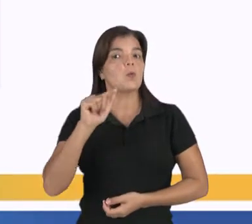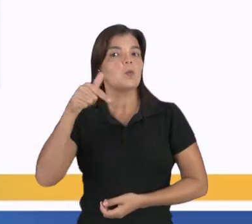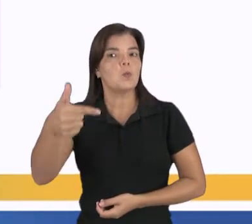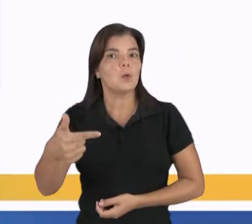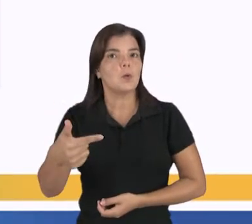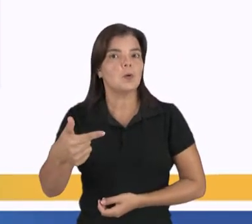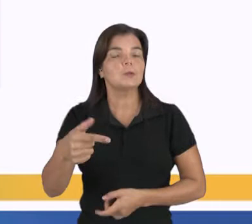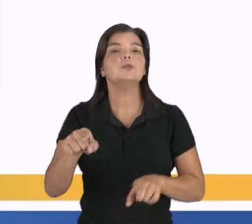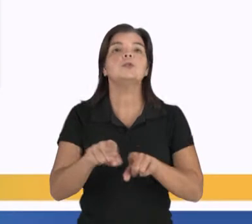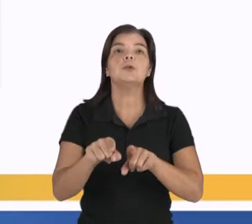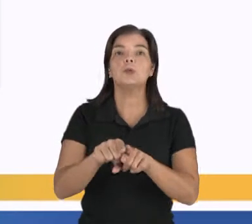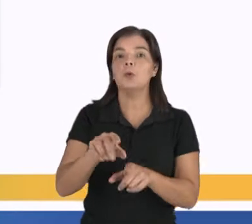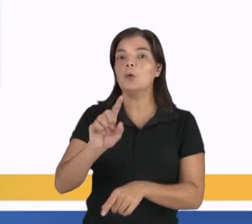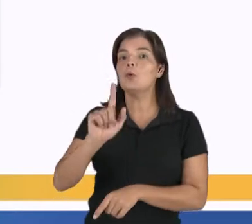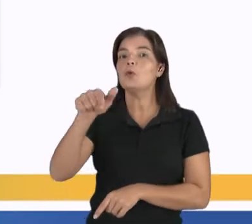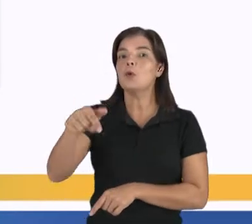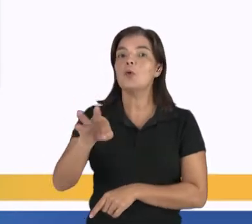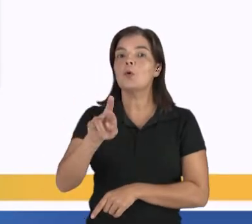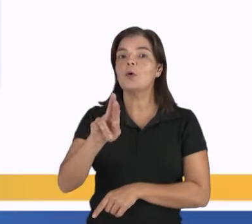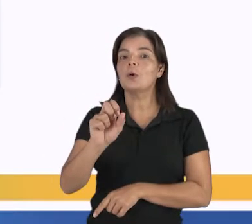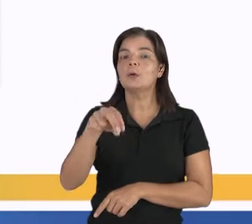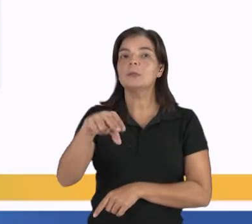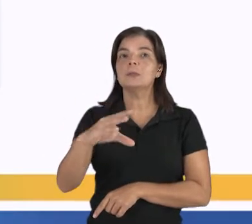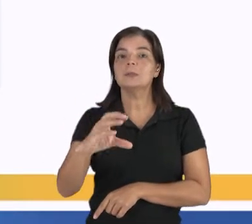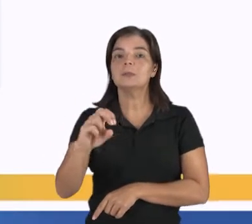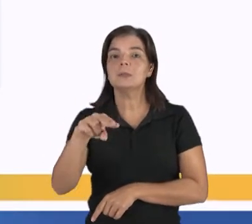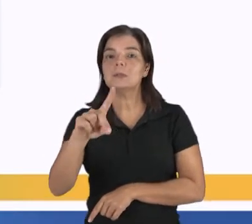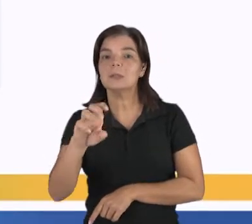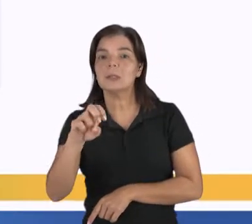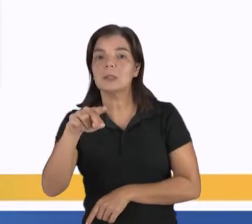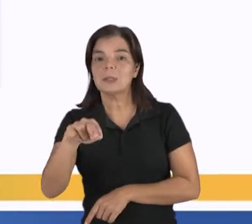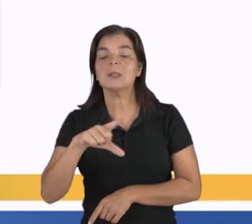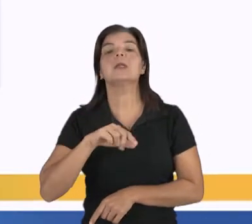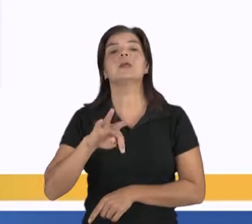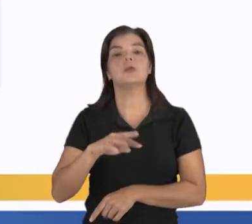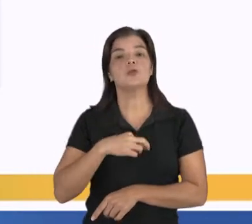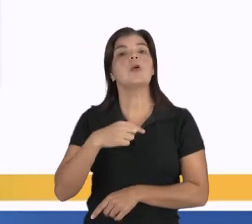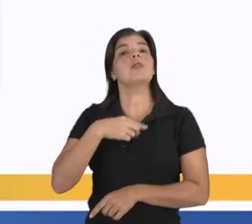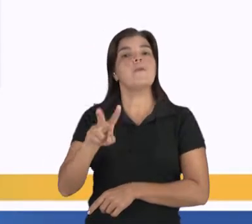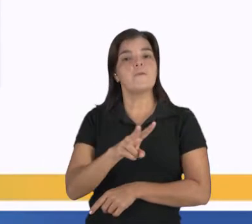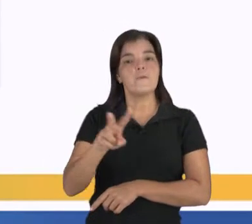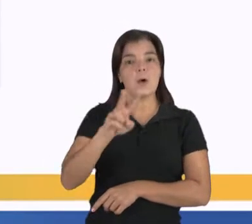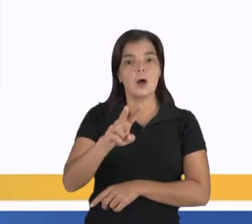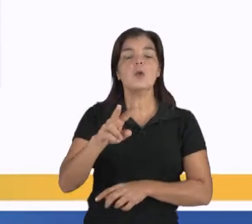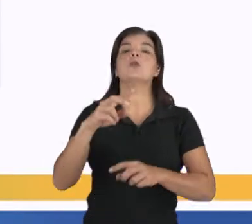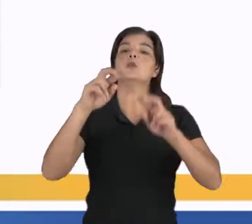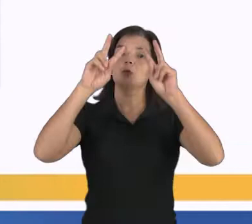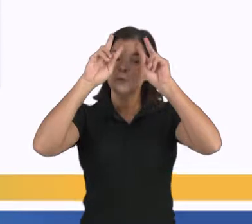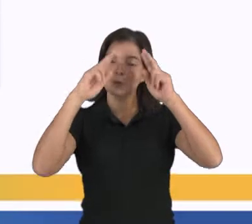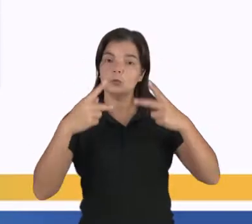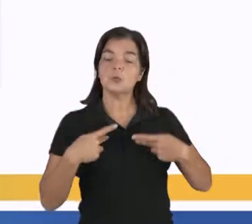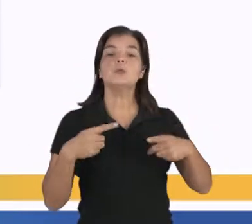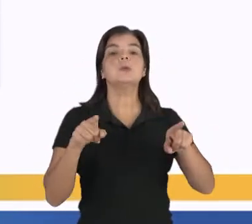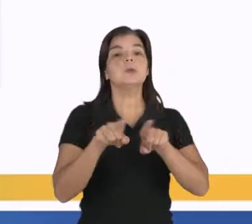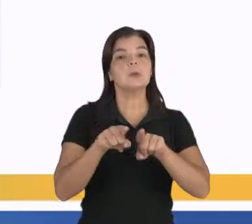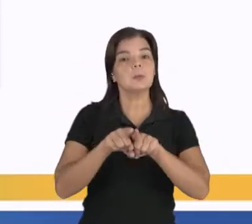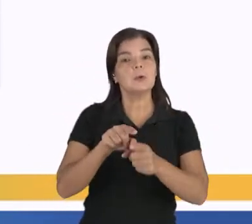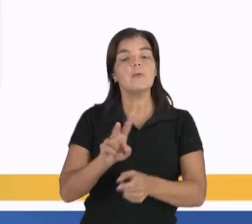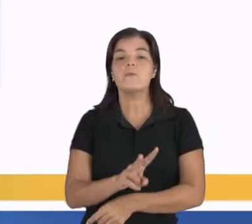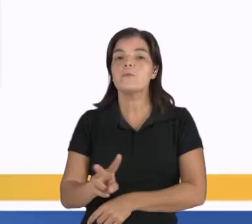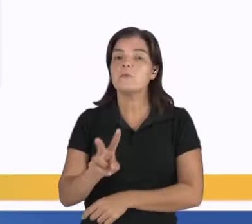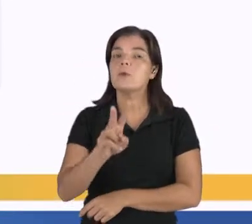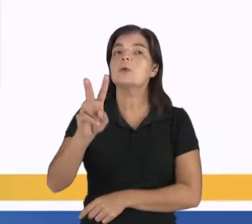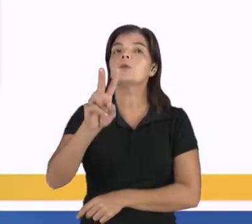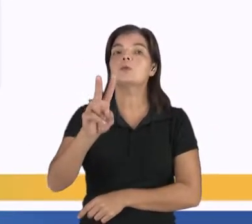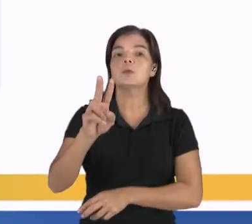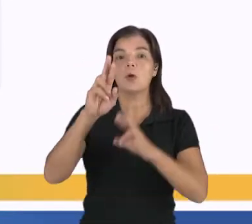outro e o transcendente. Qual é o nosso posicionamento? Então, existem valores humanos e valores transcendentais.